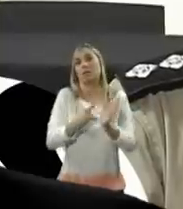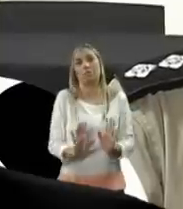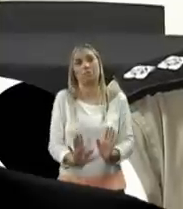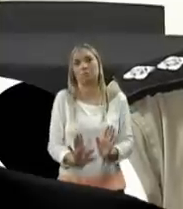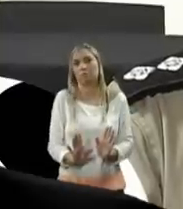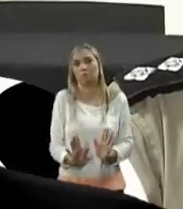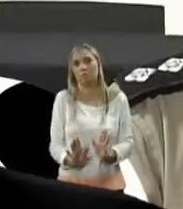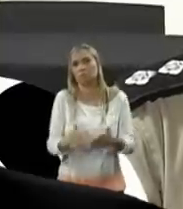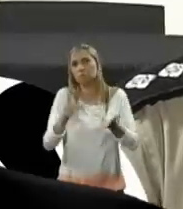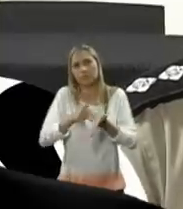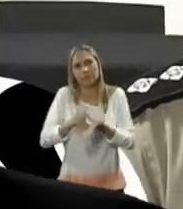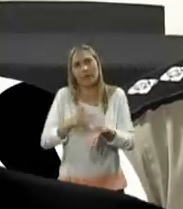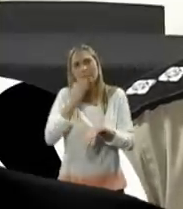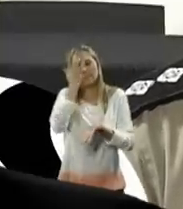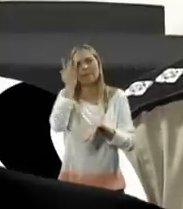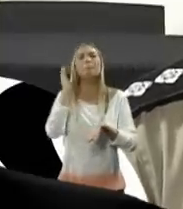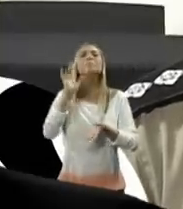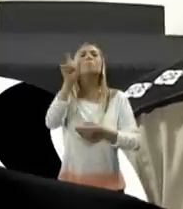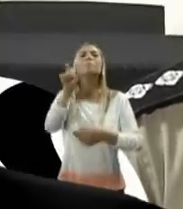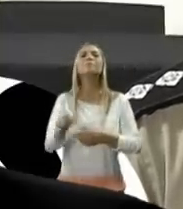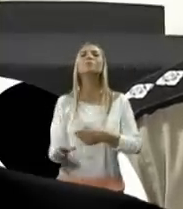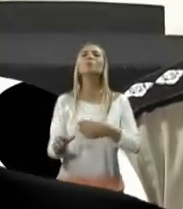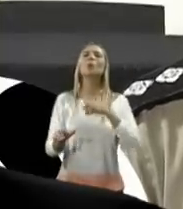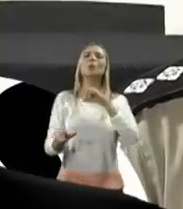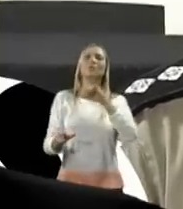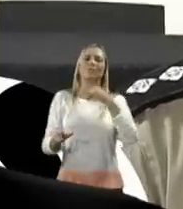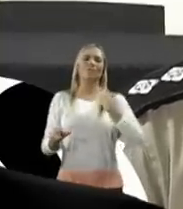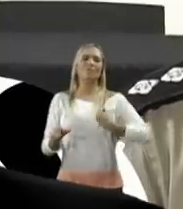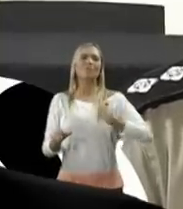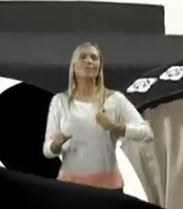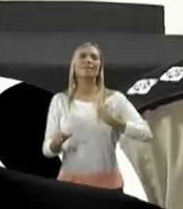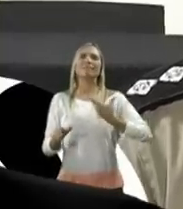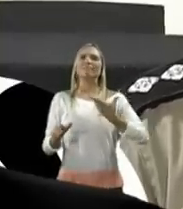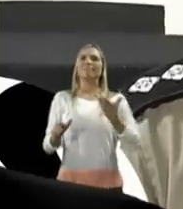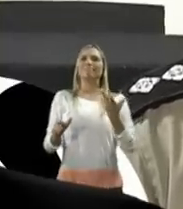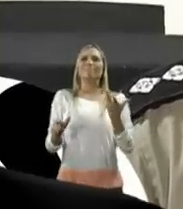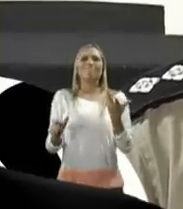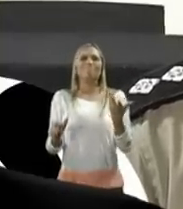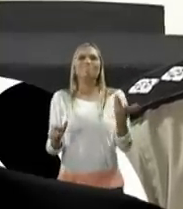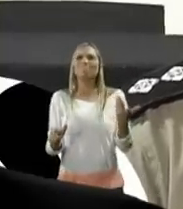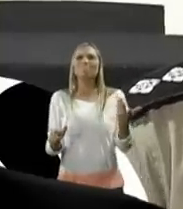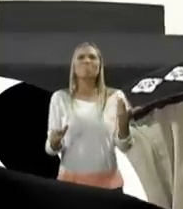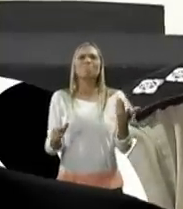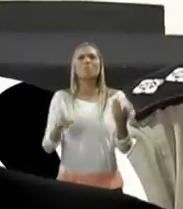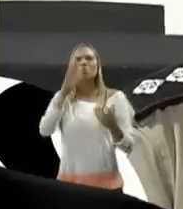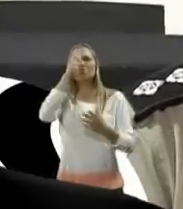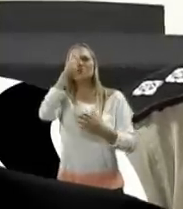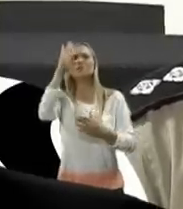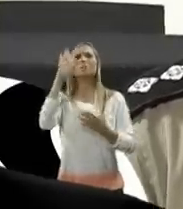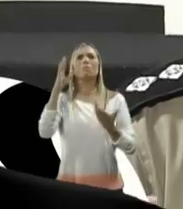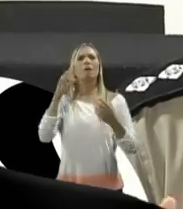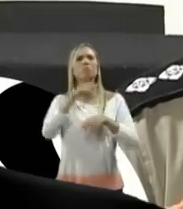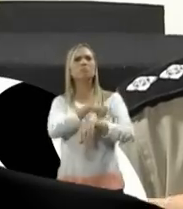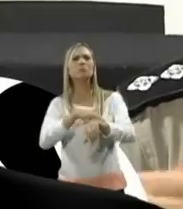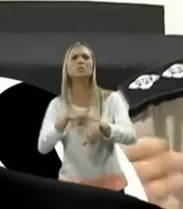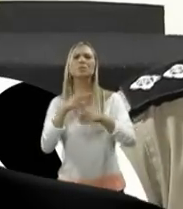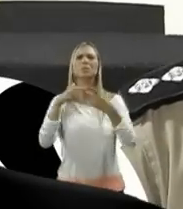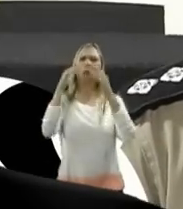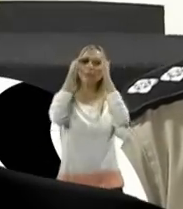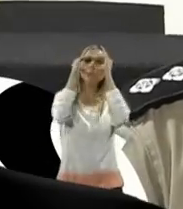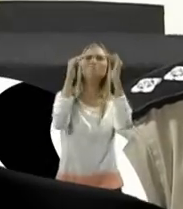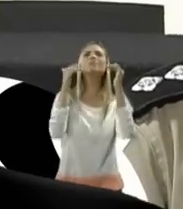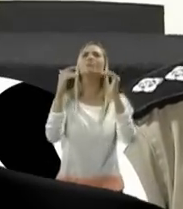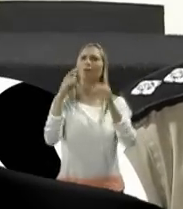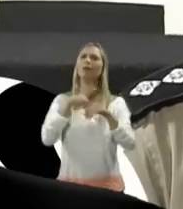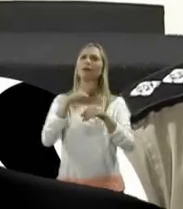né? Aquela pessoa que pauta a sua vida por preceitos fundamentais como este,